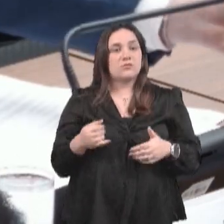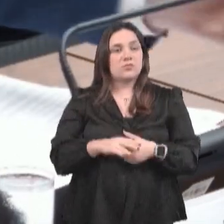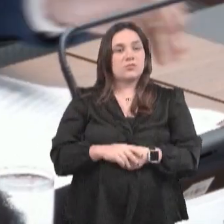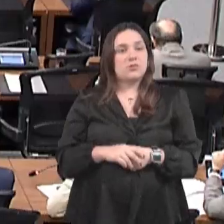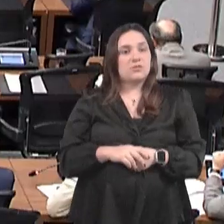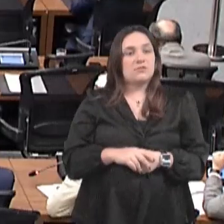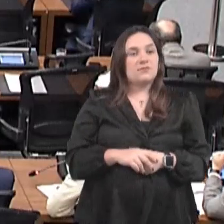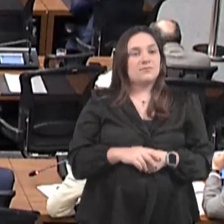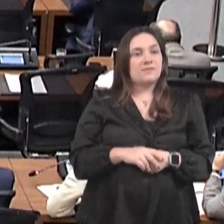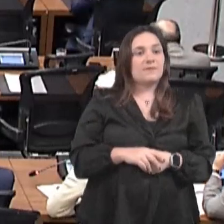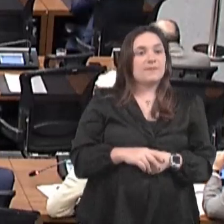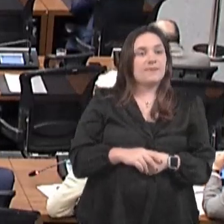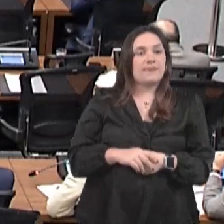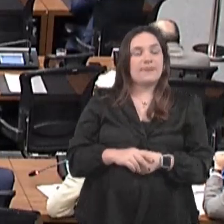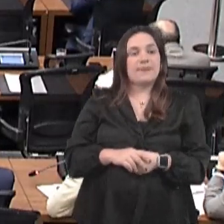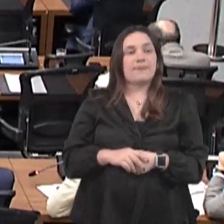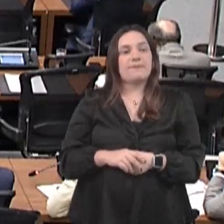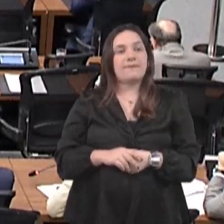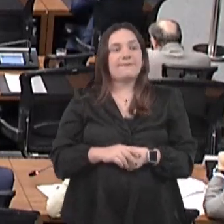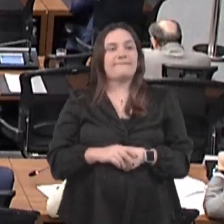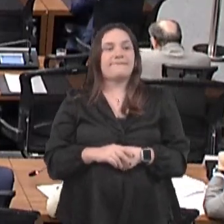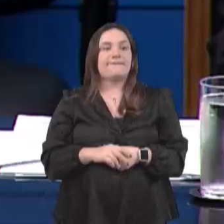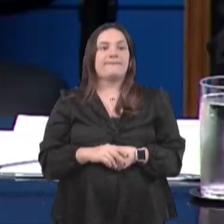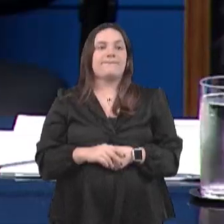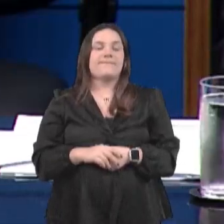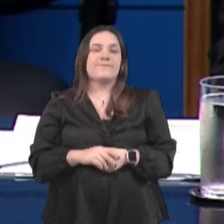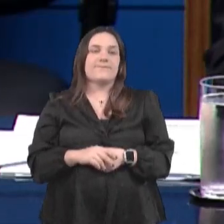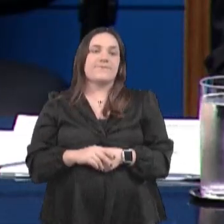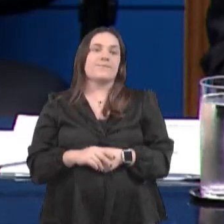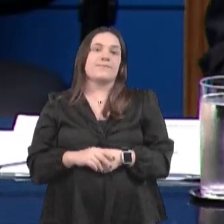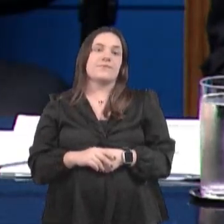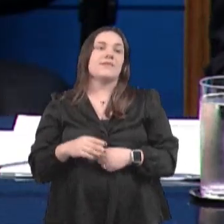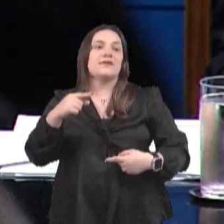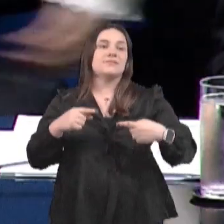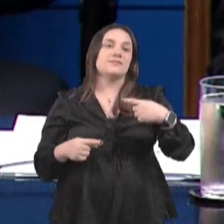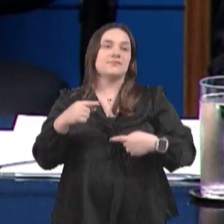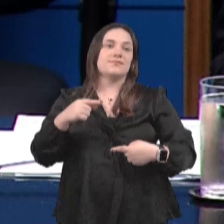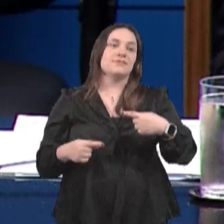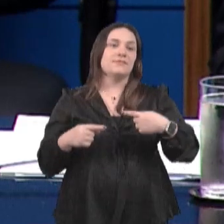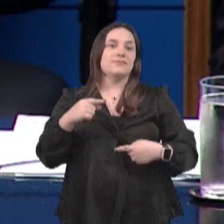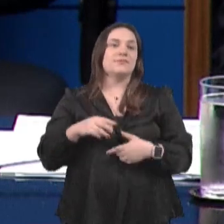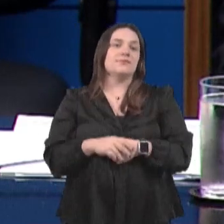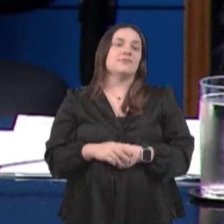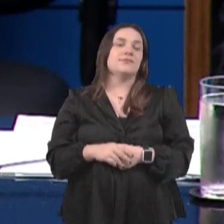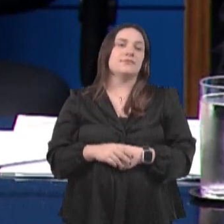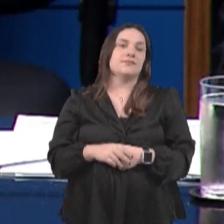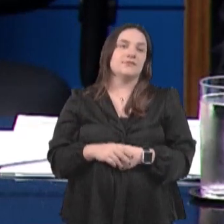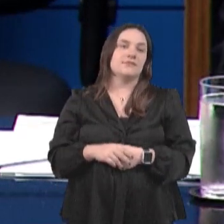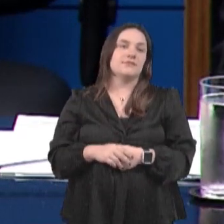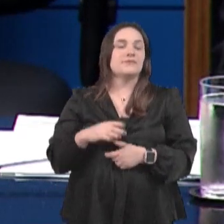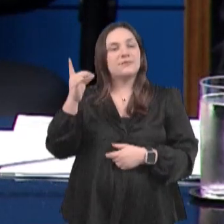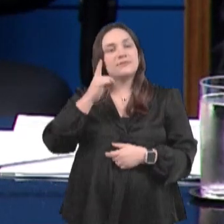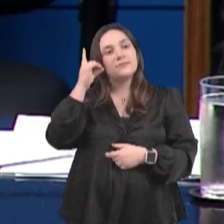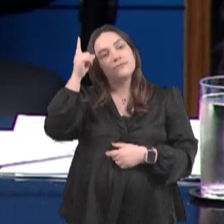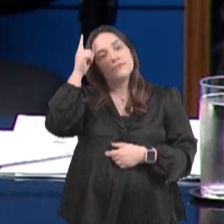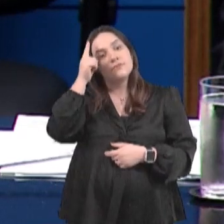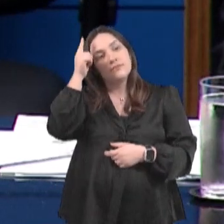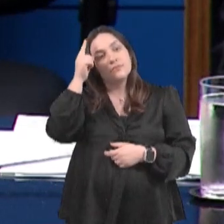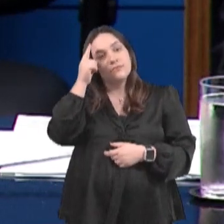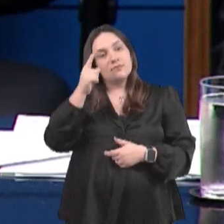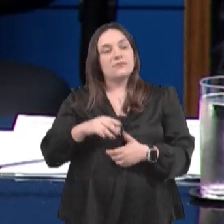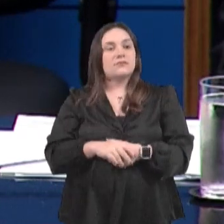Obrigado. Ainda em explicações, em discussões, deputado Lídio